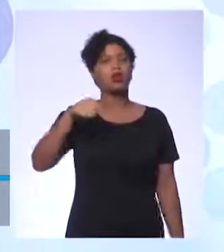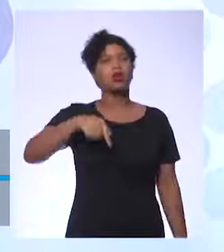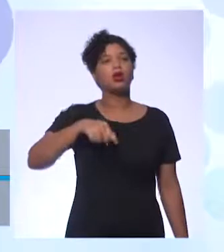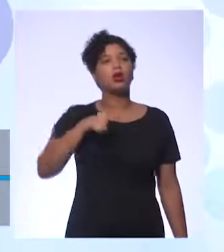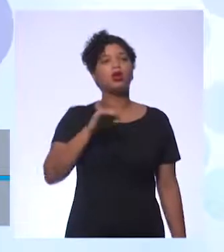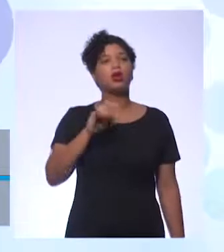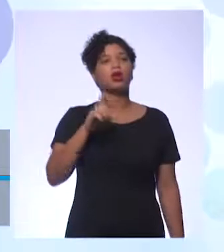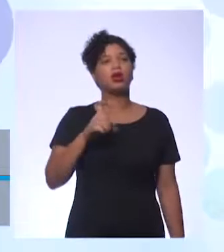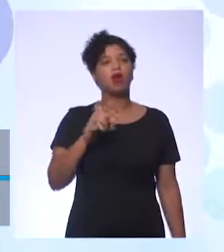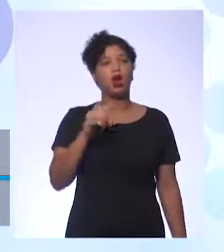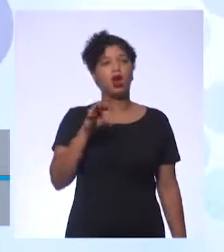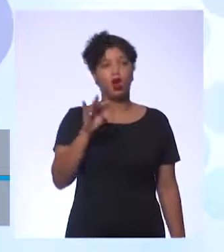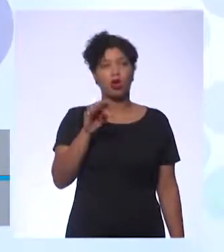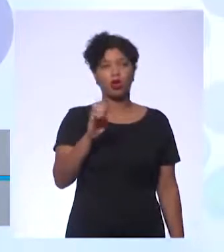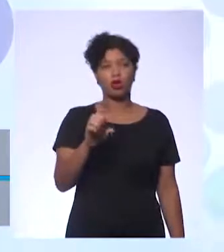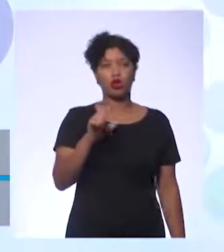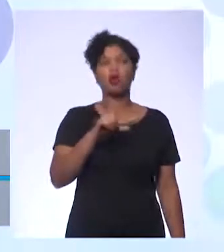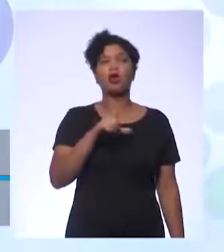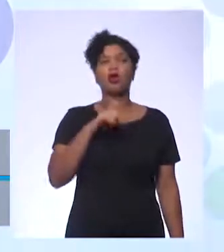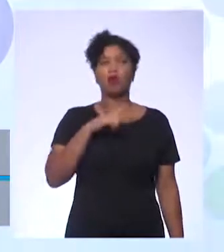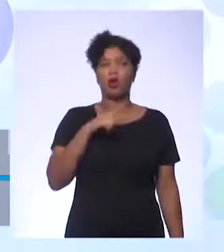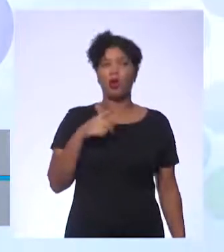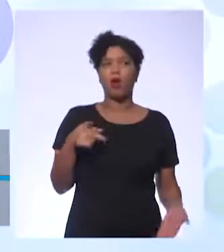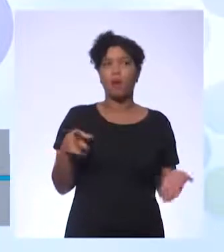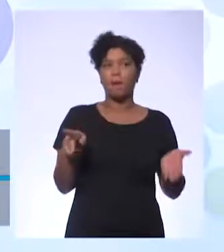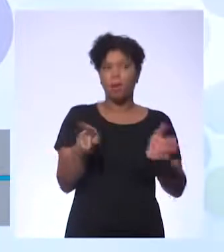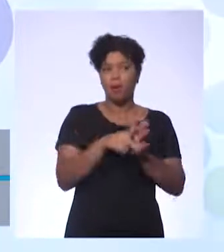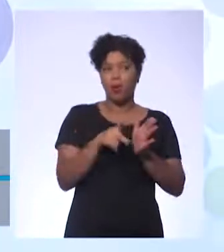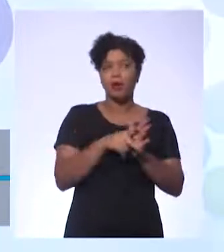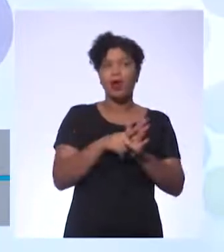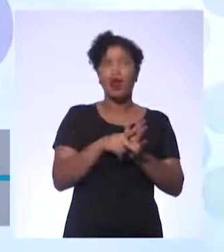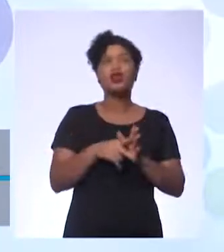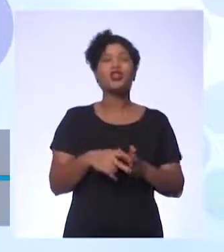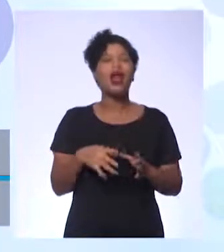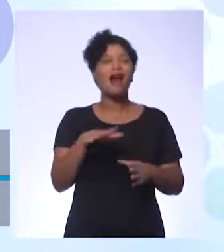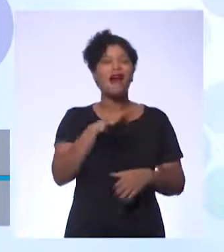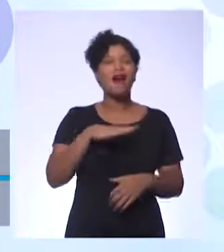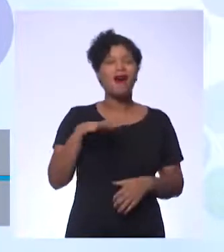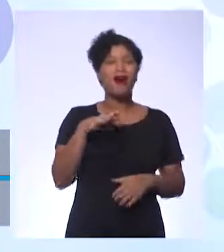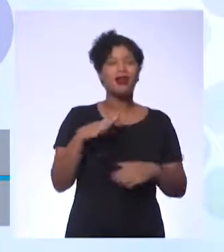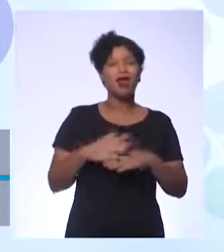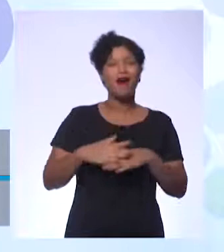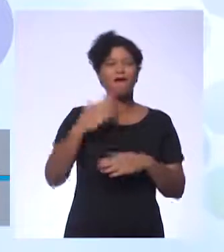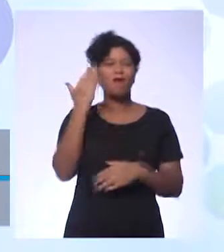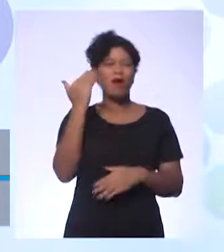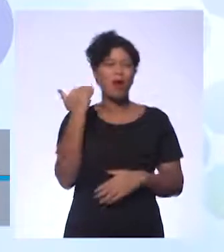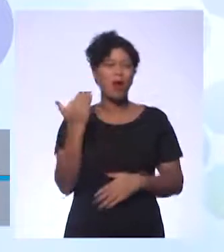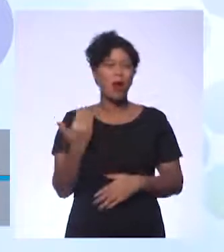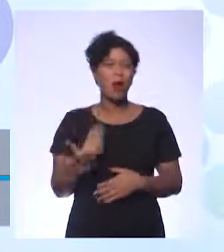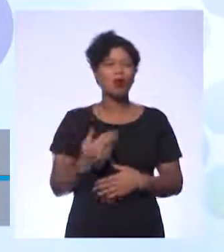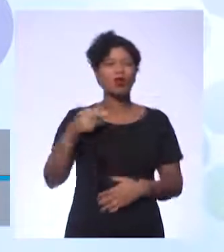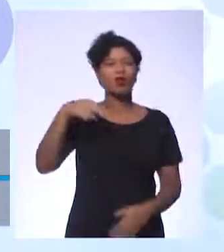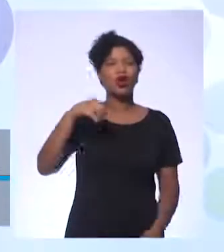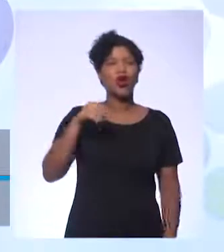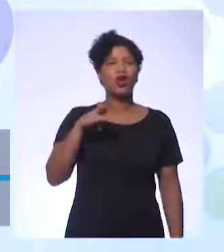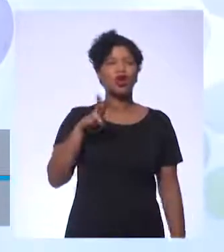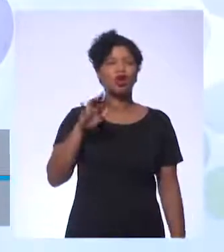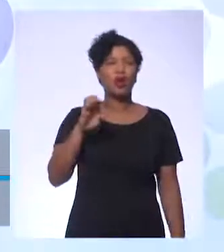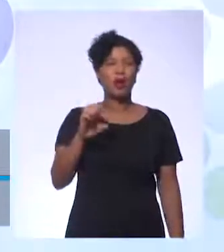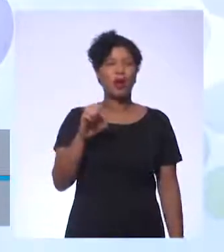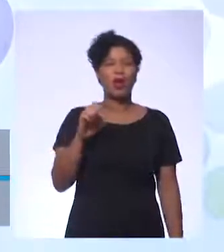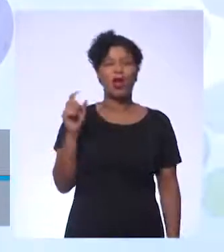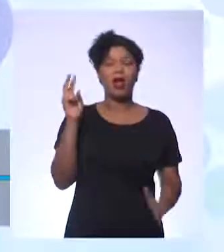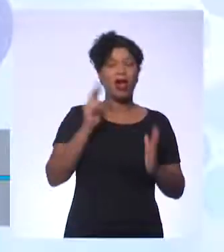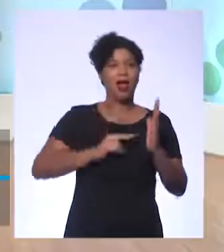uma certa estrutura nobreza, de algum modo, e ele por conta que ele leu muito, muito, diz que ele